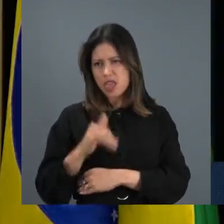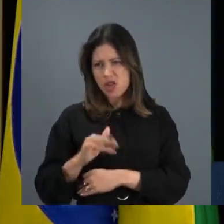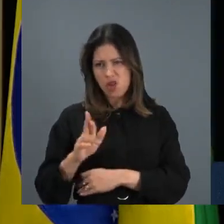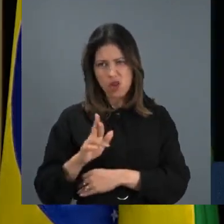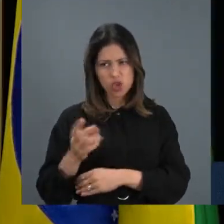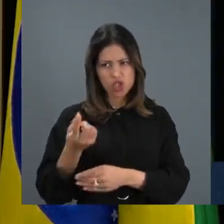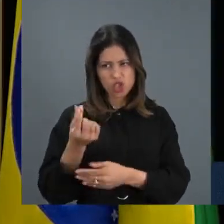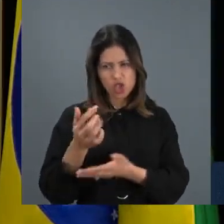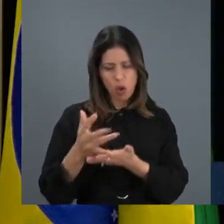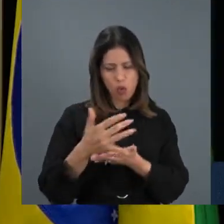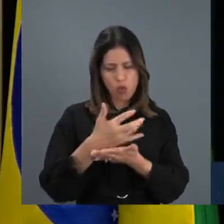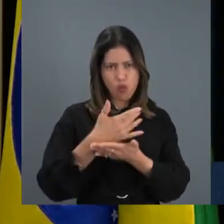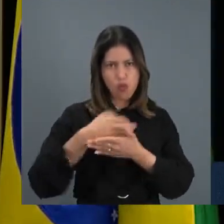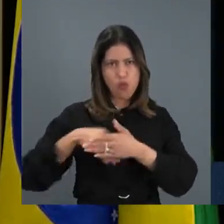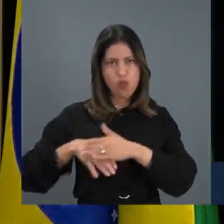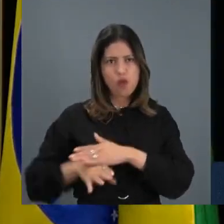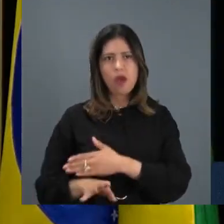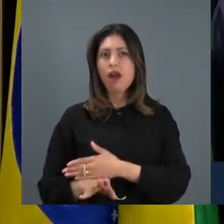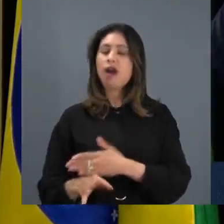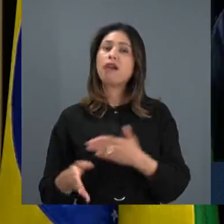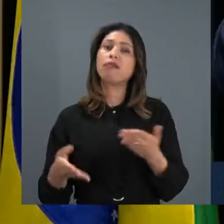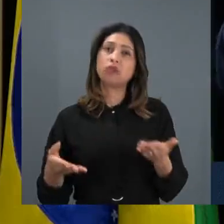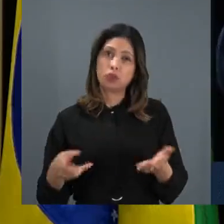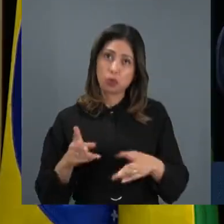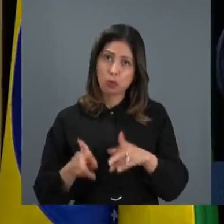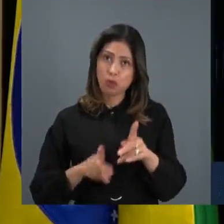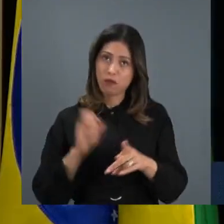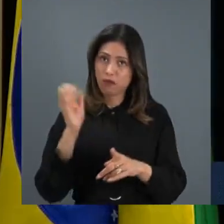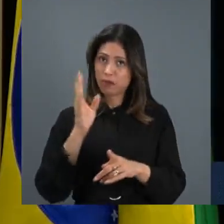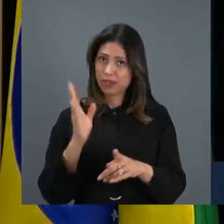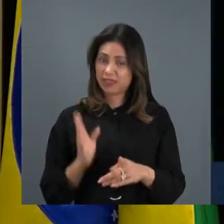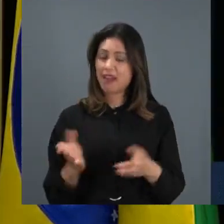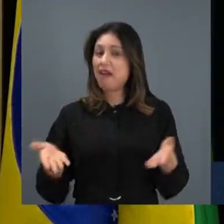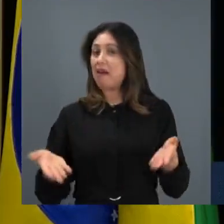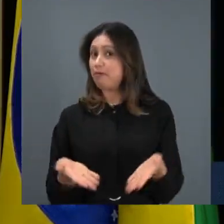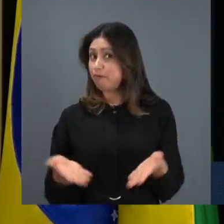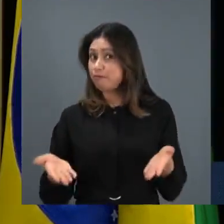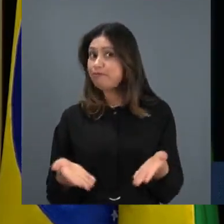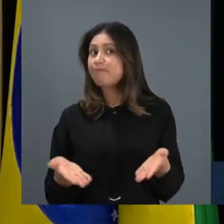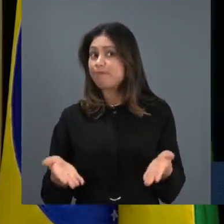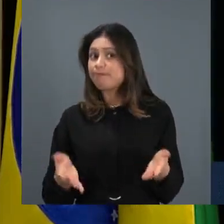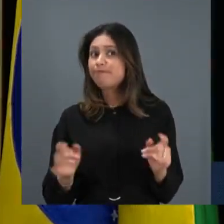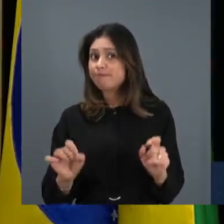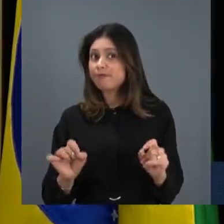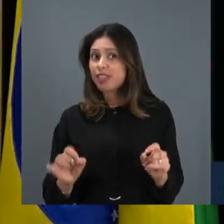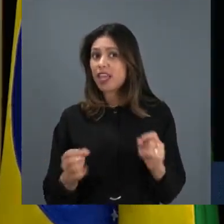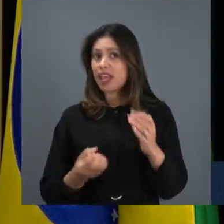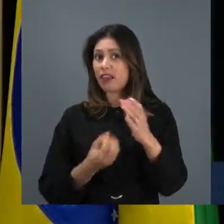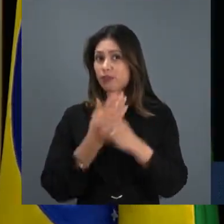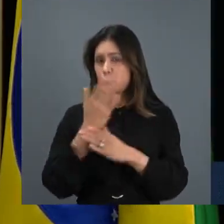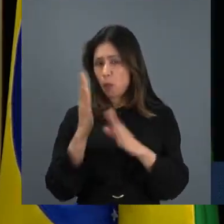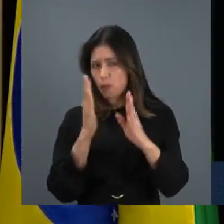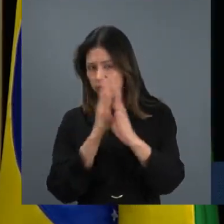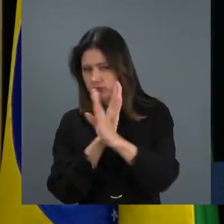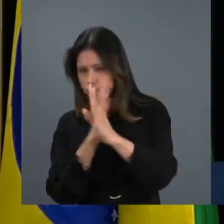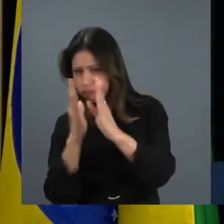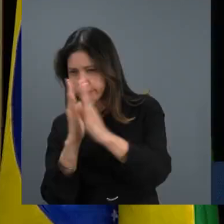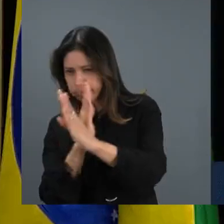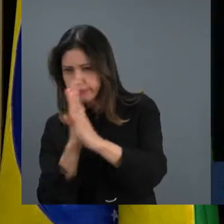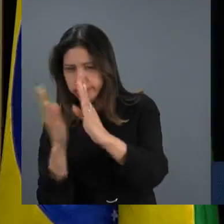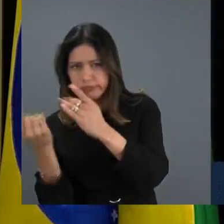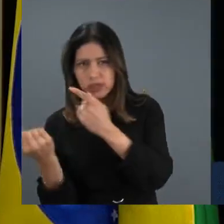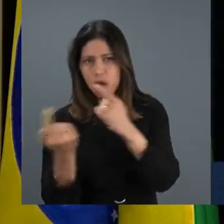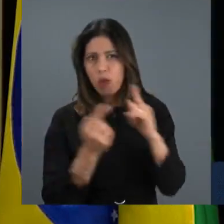do brasileiro, agora promove uma verdadeira perseguição a